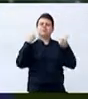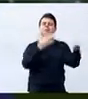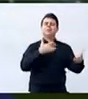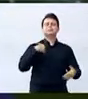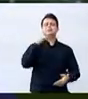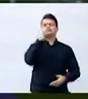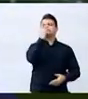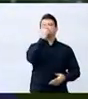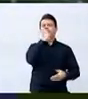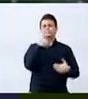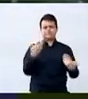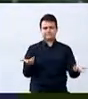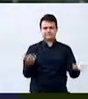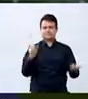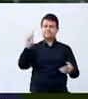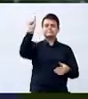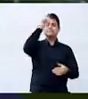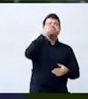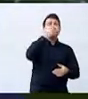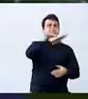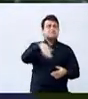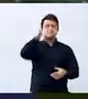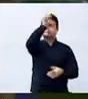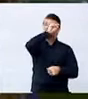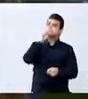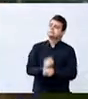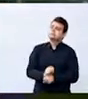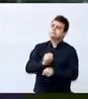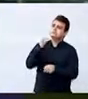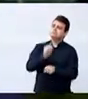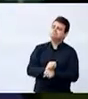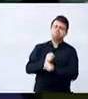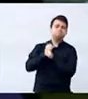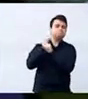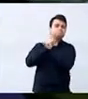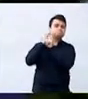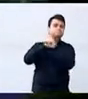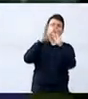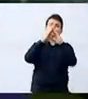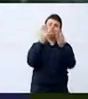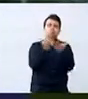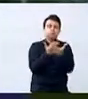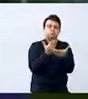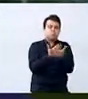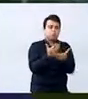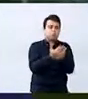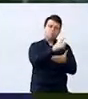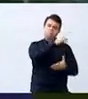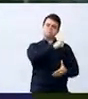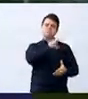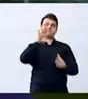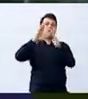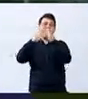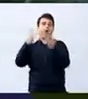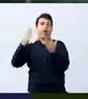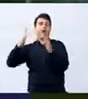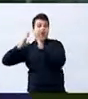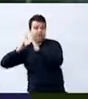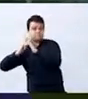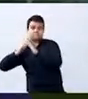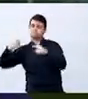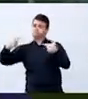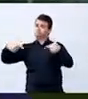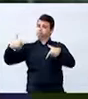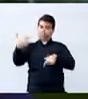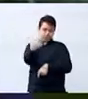Então, assim, imagina quantas crianças não esperam essa cadeira fora da escola. Talvez tenha melhorado de sei